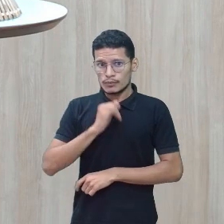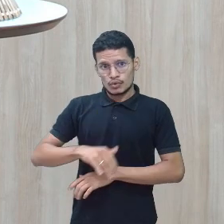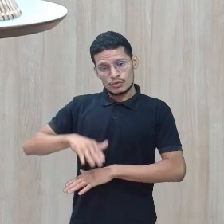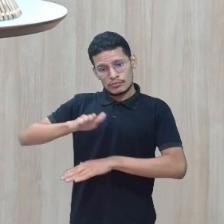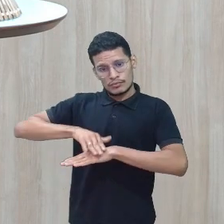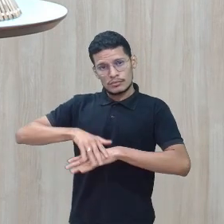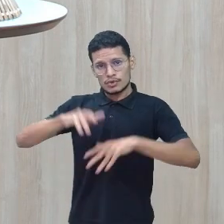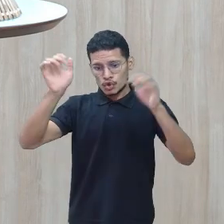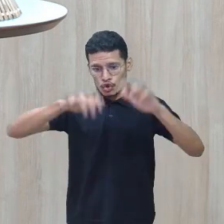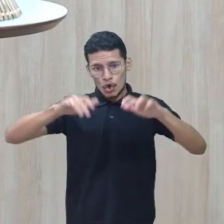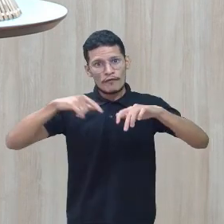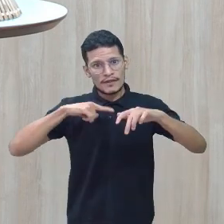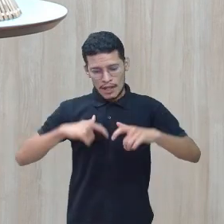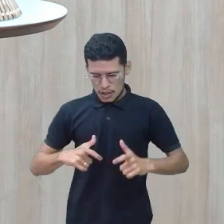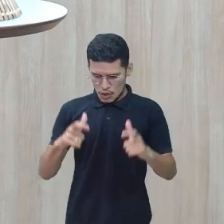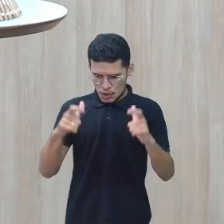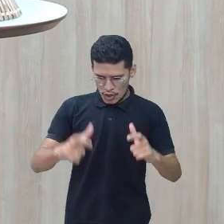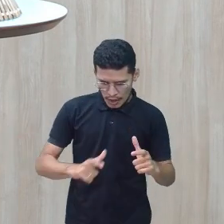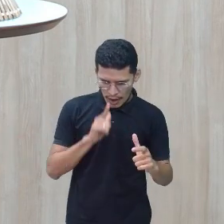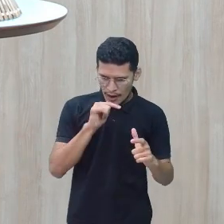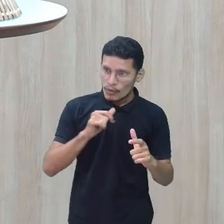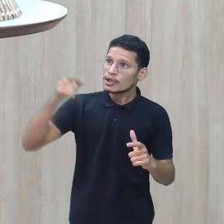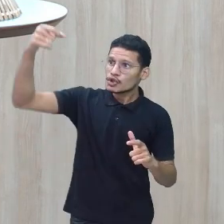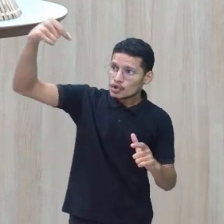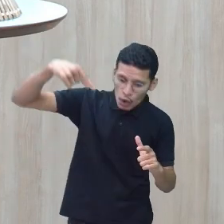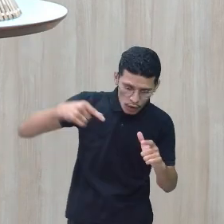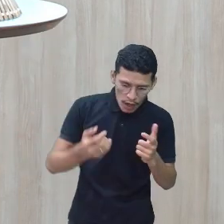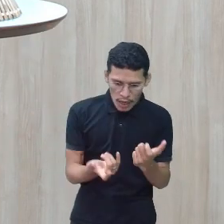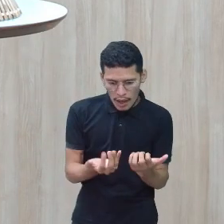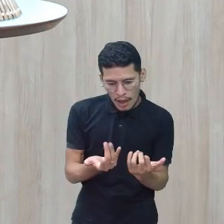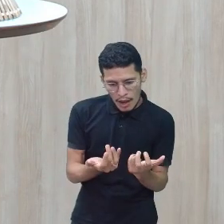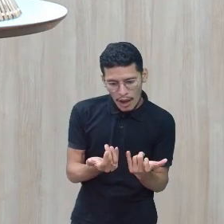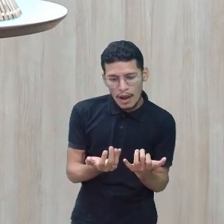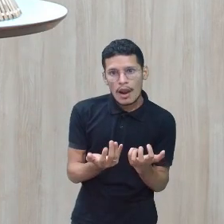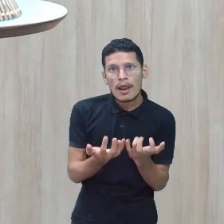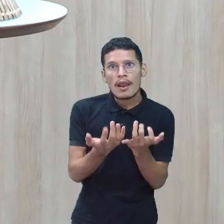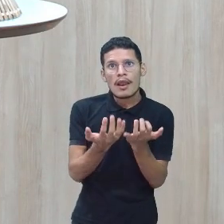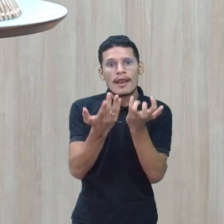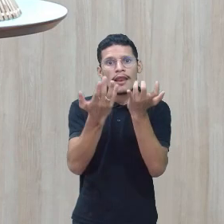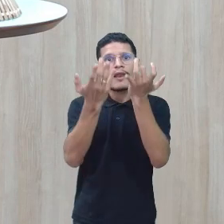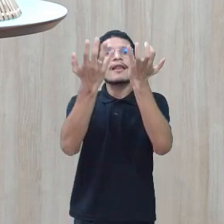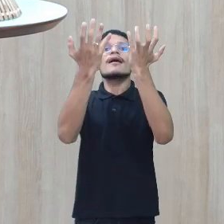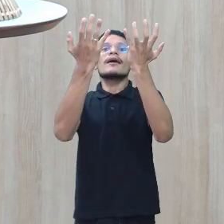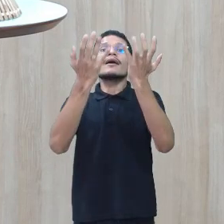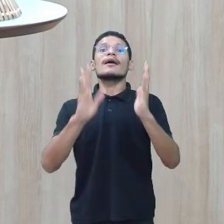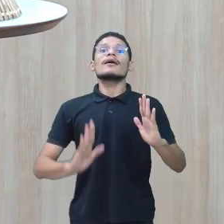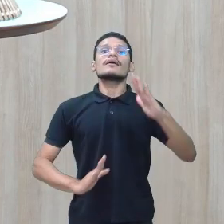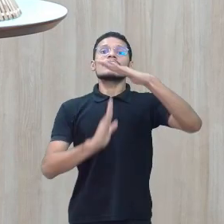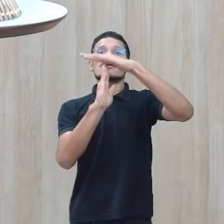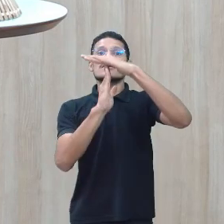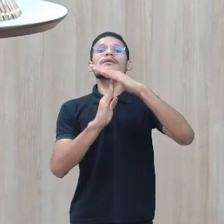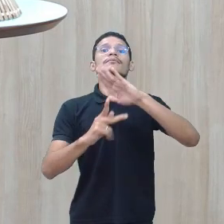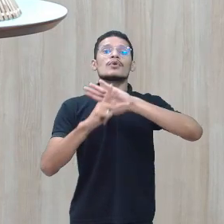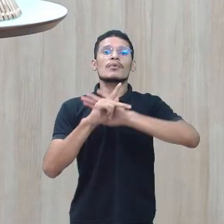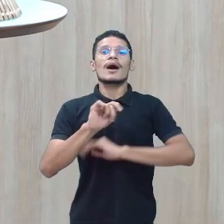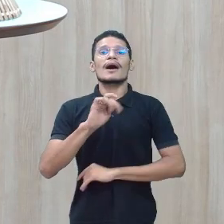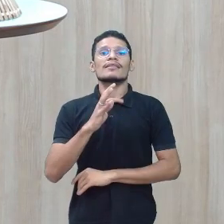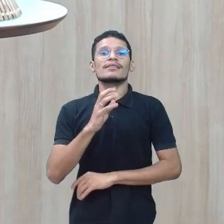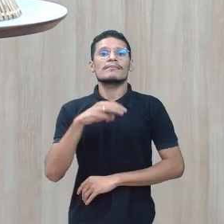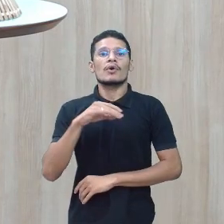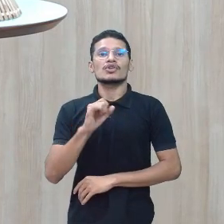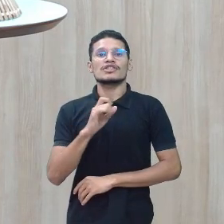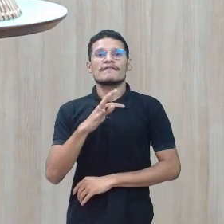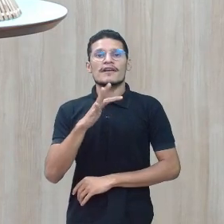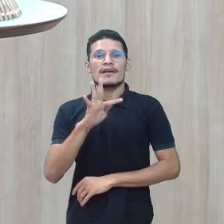poças d'água, então o Sol interage, evapora aquela água e essa água vai para a atmosfera. E